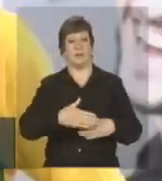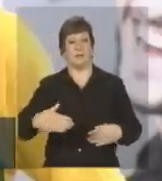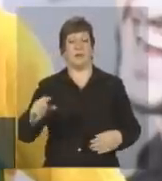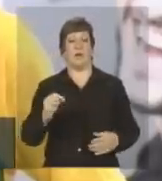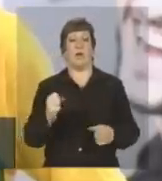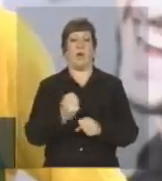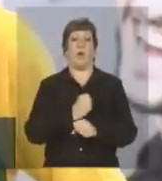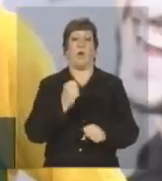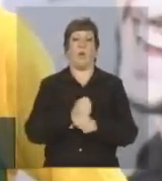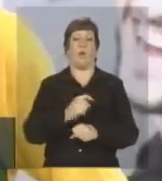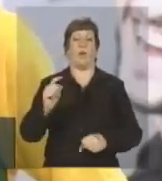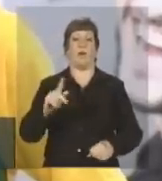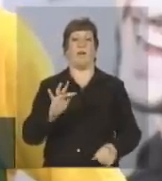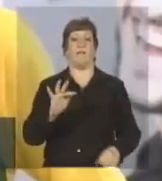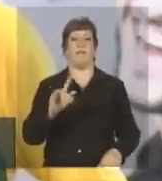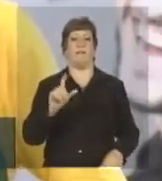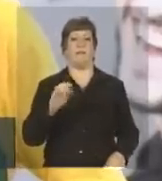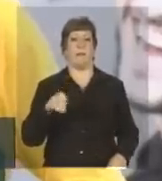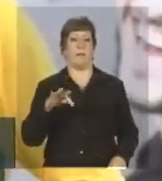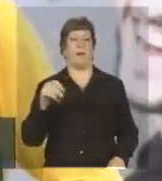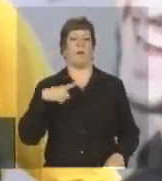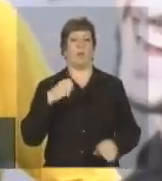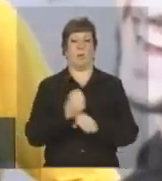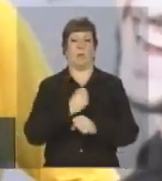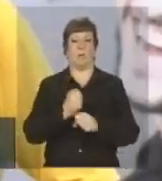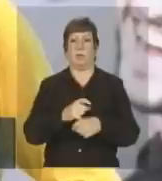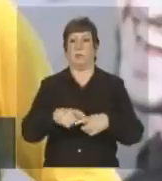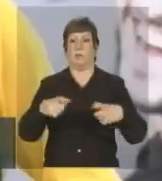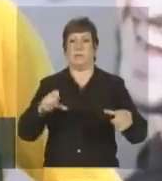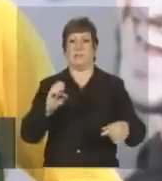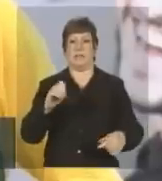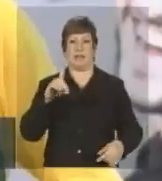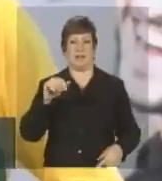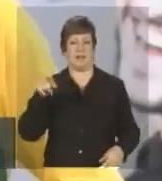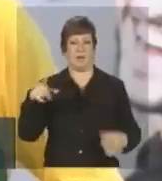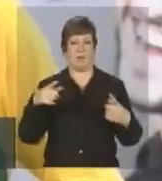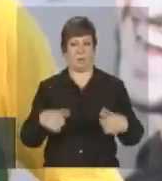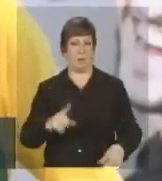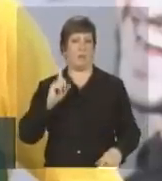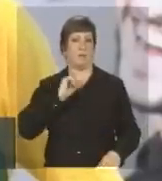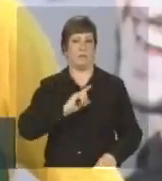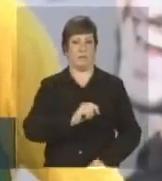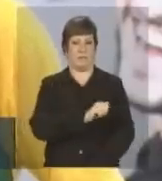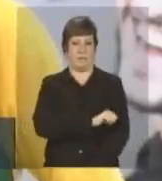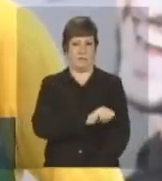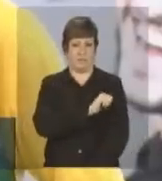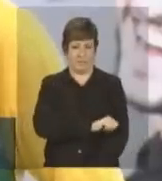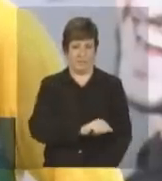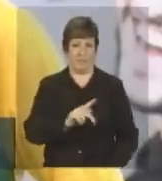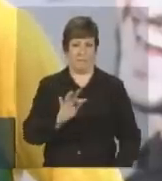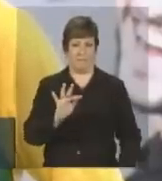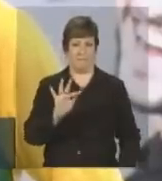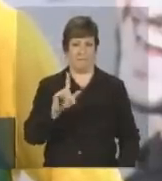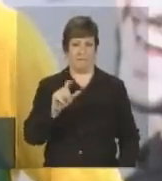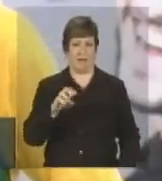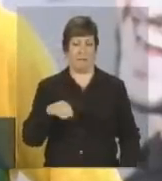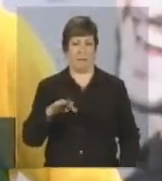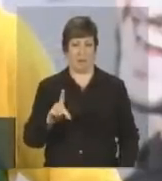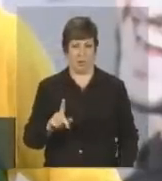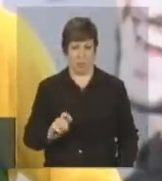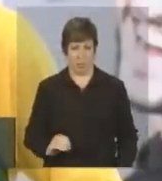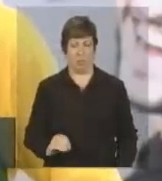na Praia do Flamengo em pleno vapor. É também o ano em que o nosso país, o Brasil, comemora 190 anos de